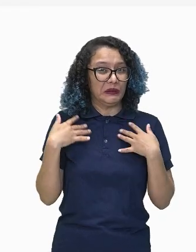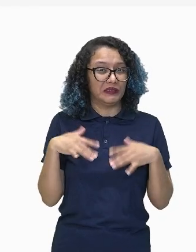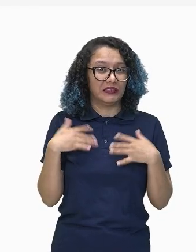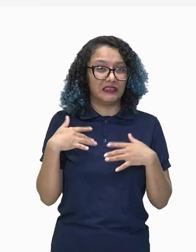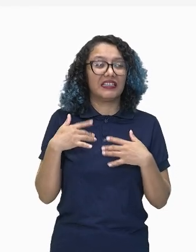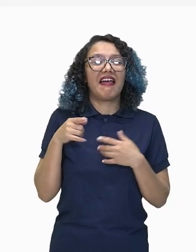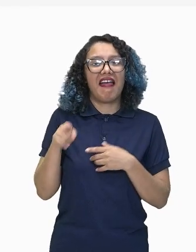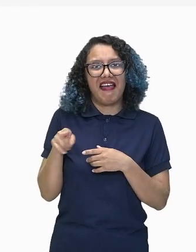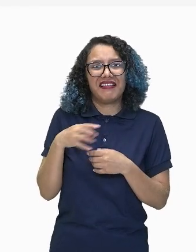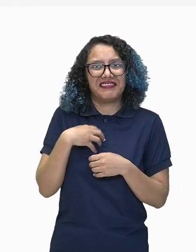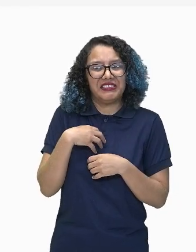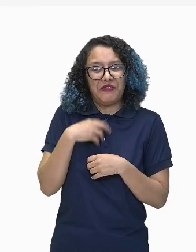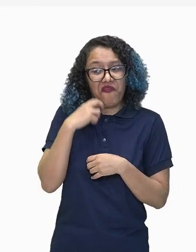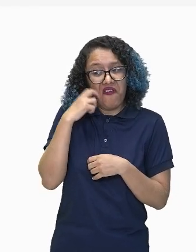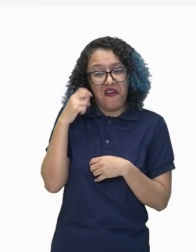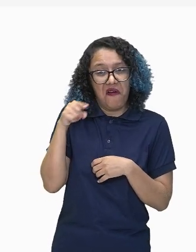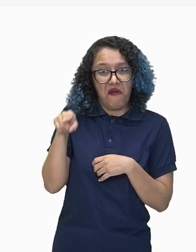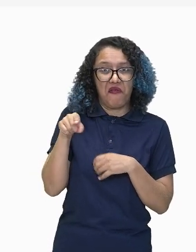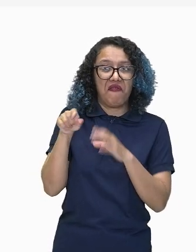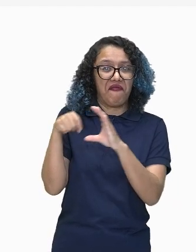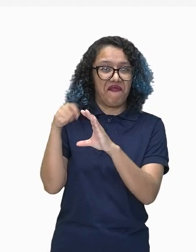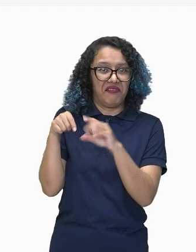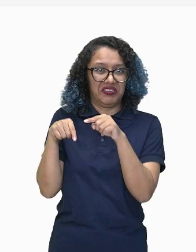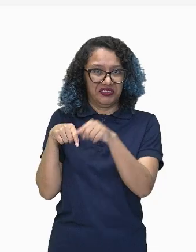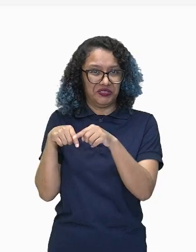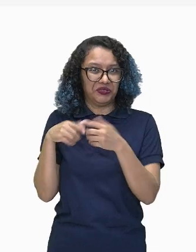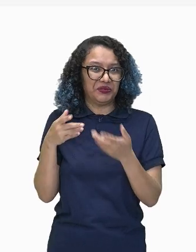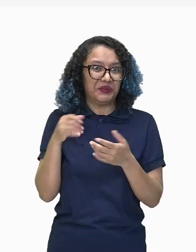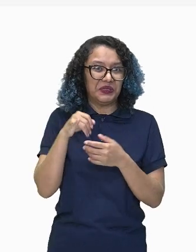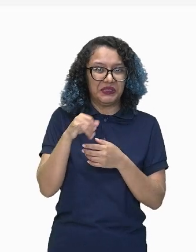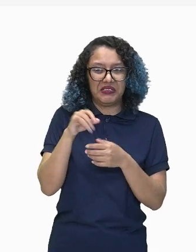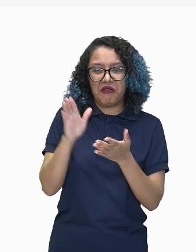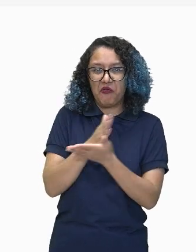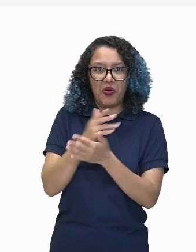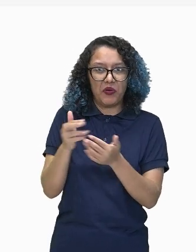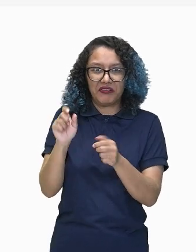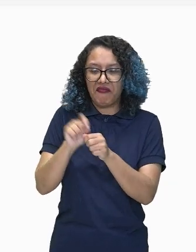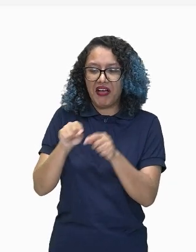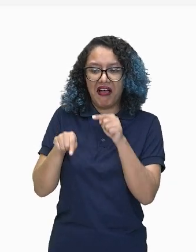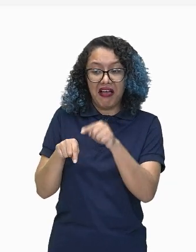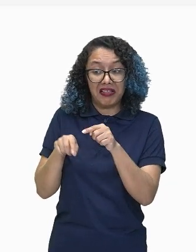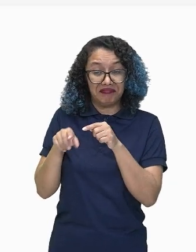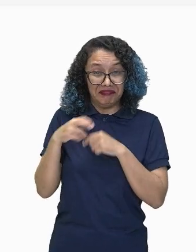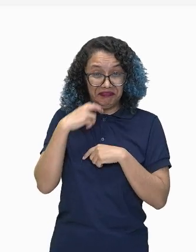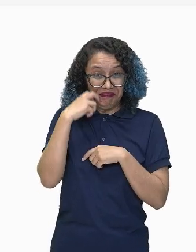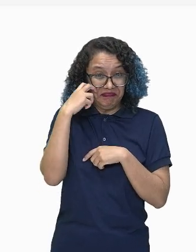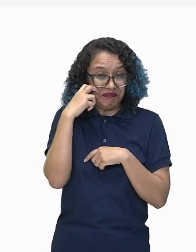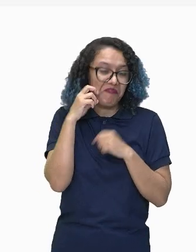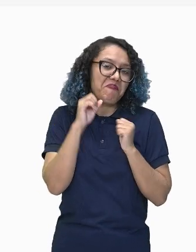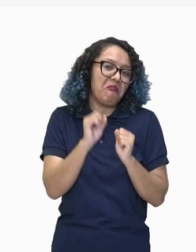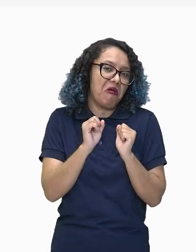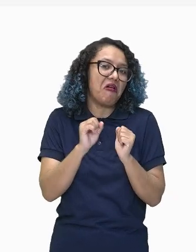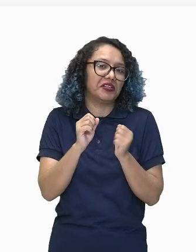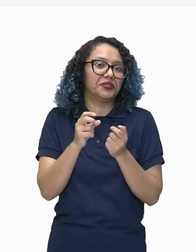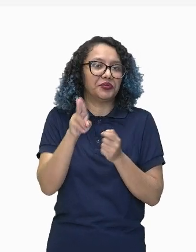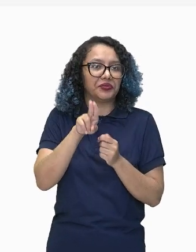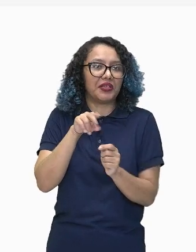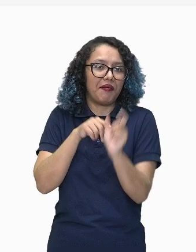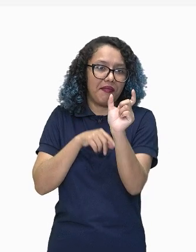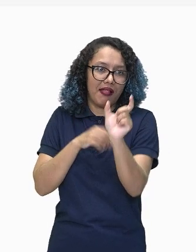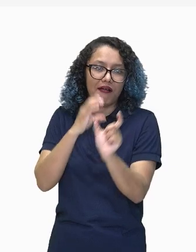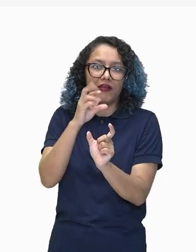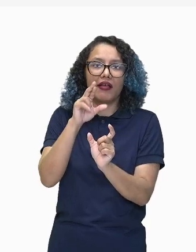de vergonha alheia que você sente quando alguém faz alguma coisa? Você pode dizer That video was so